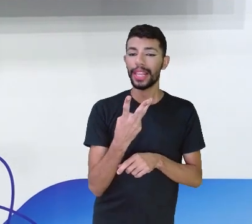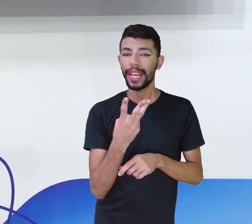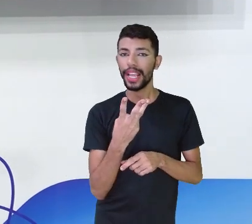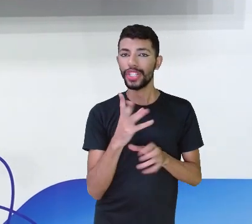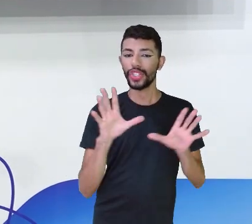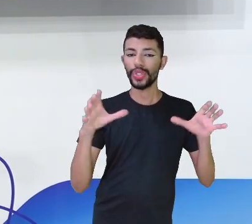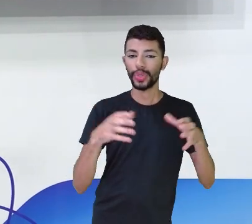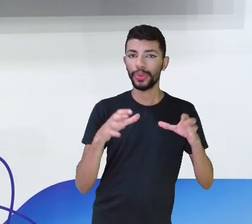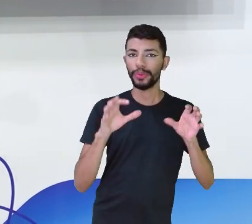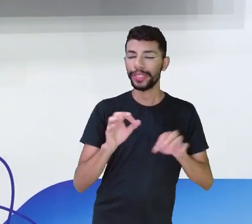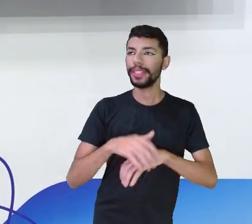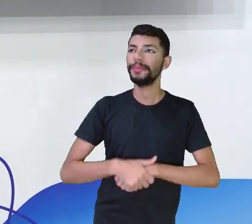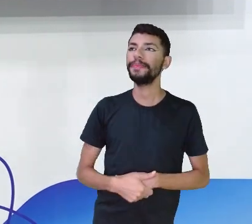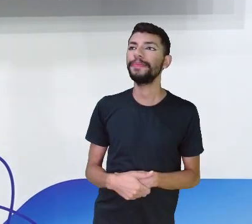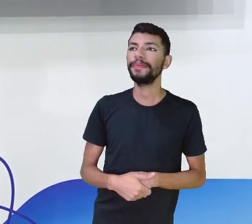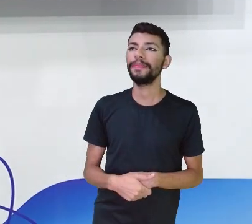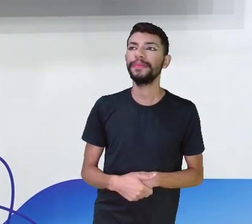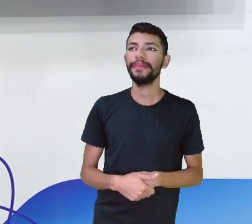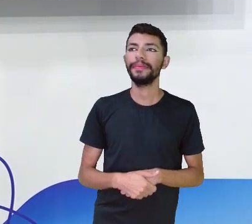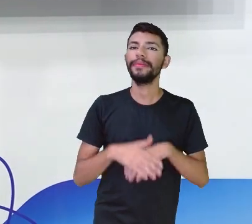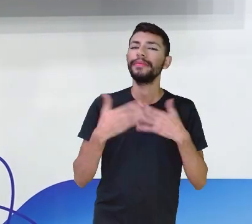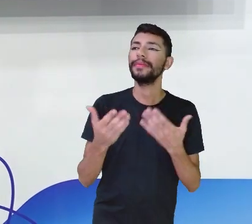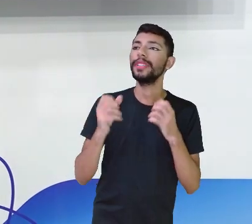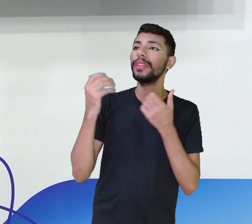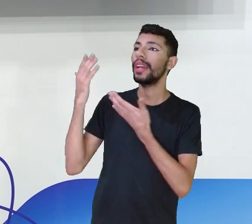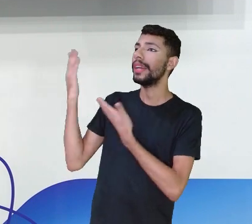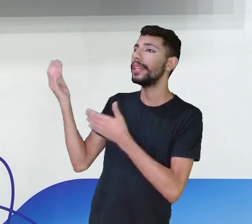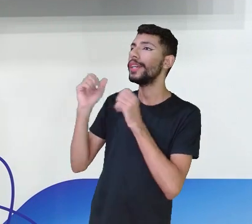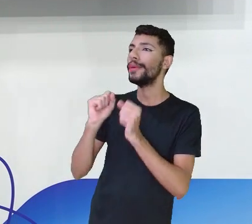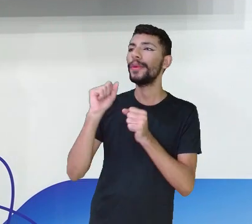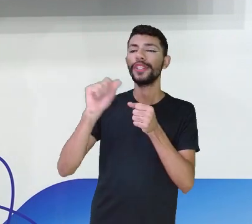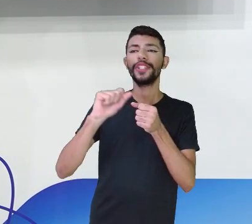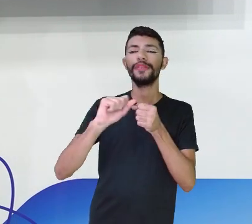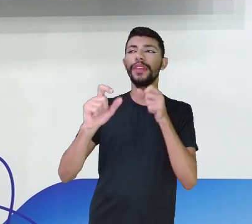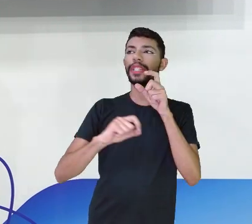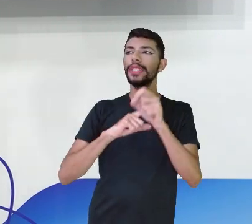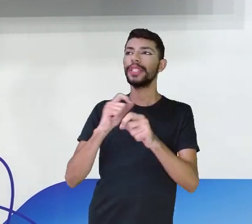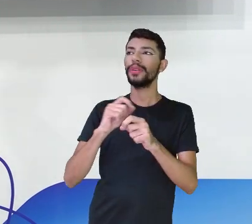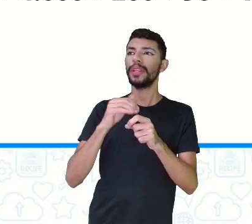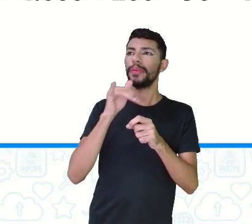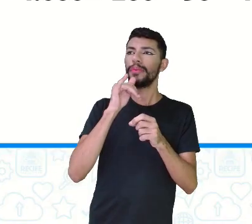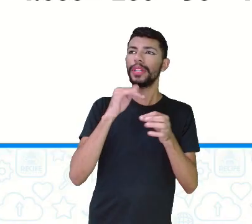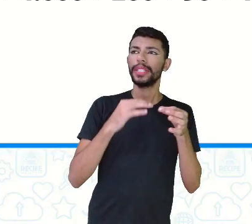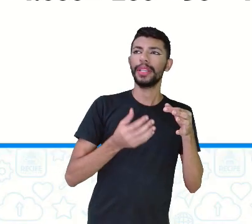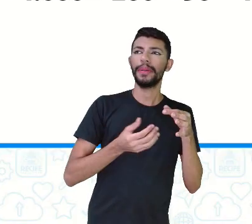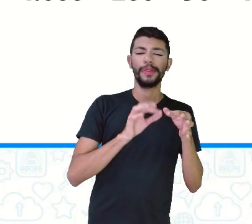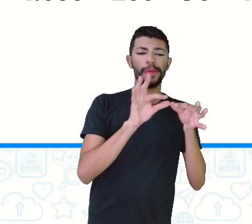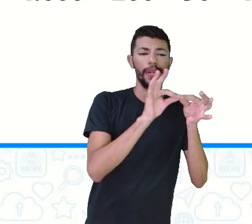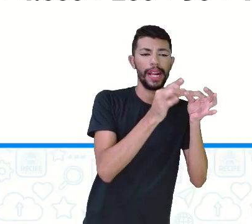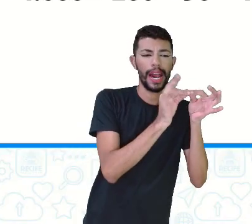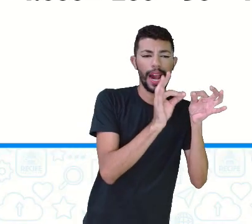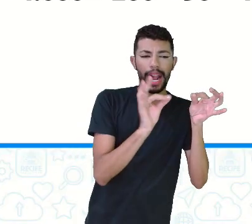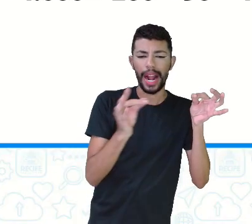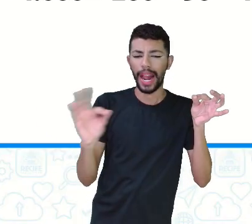classes. E aqui, eu posso fazer a decomposição dele, ó. É como se eu